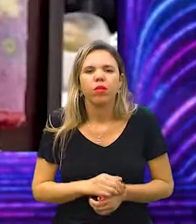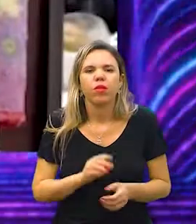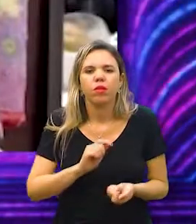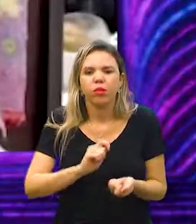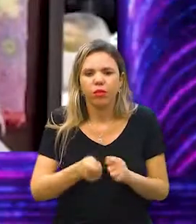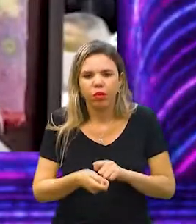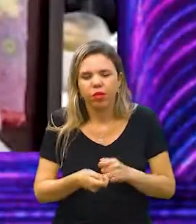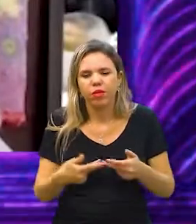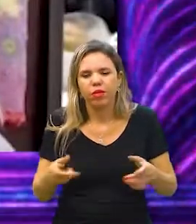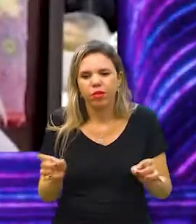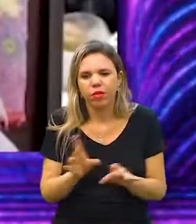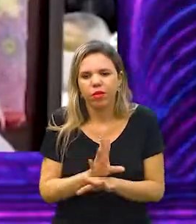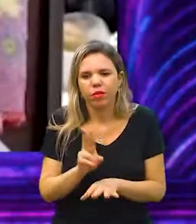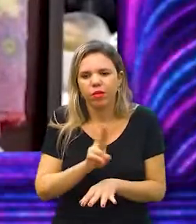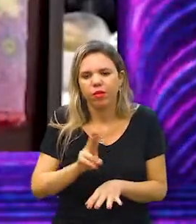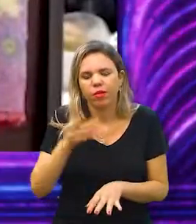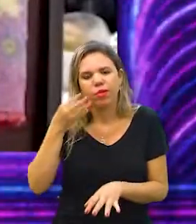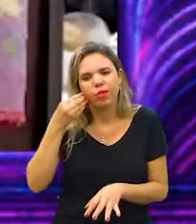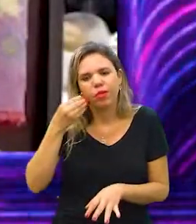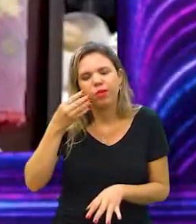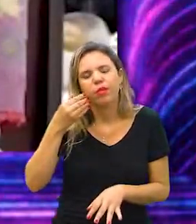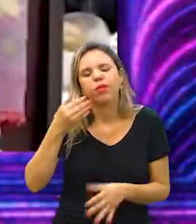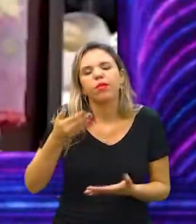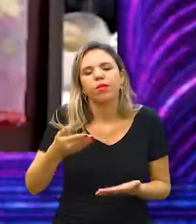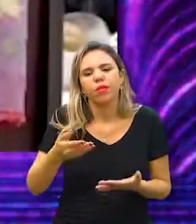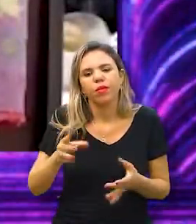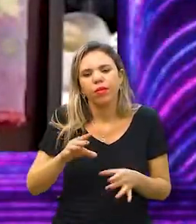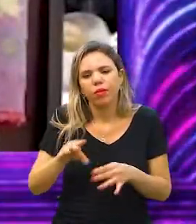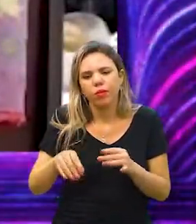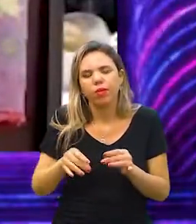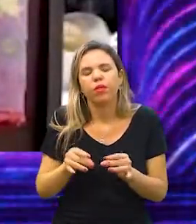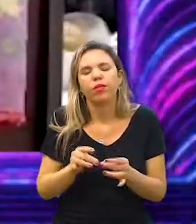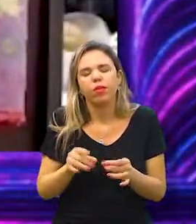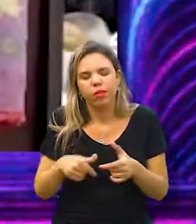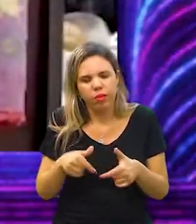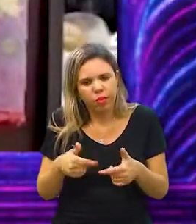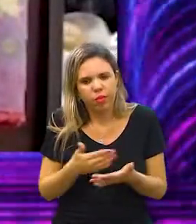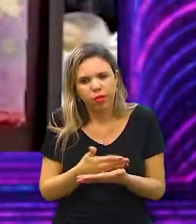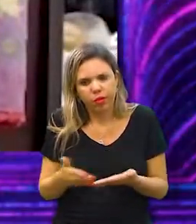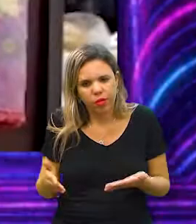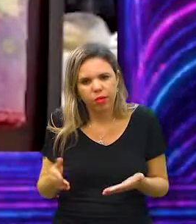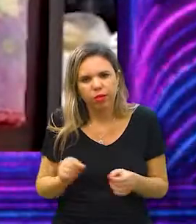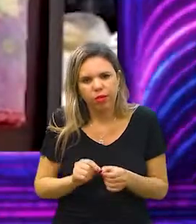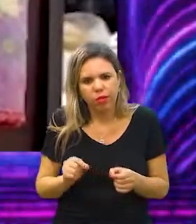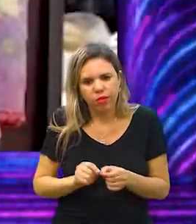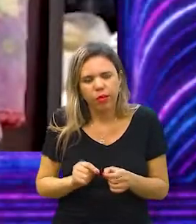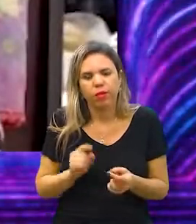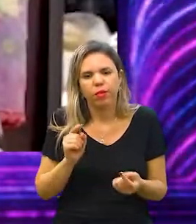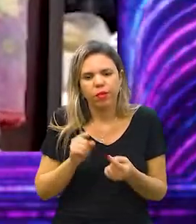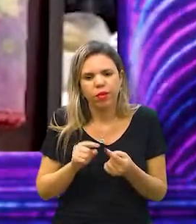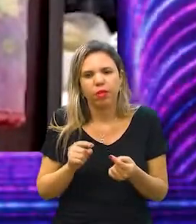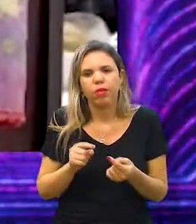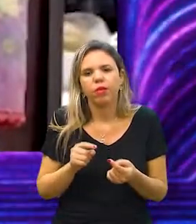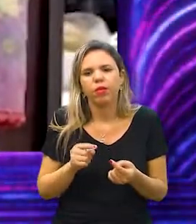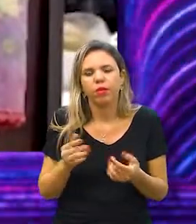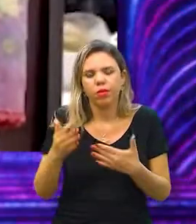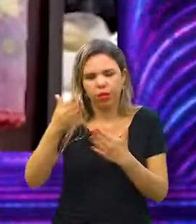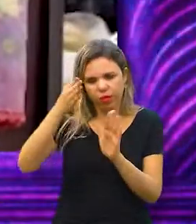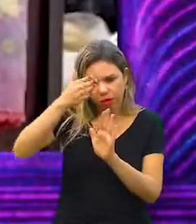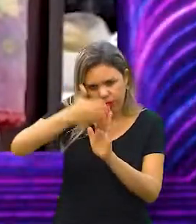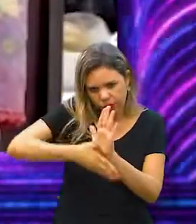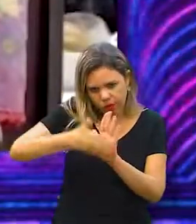de customizar o que já estava pronto. Então a gente só teve um trabalho inicial que foi para idealizar